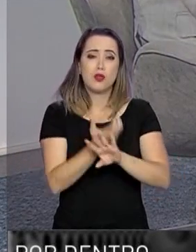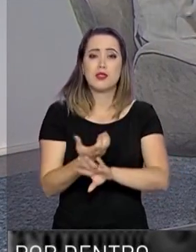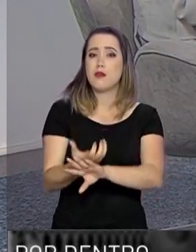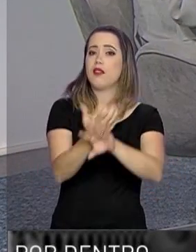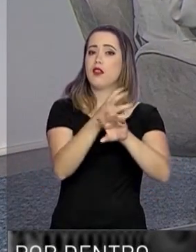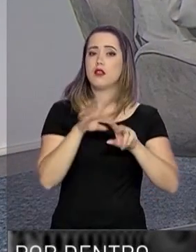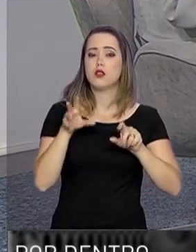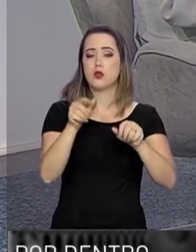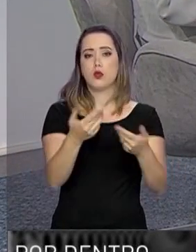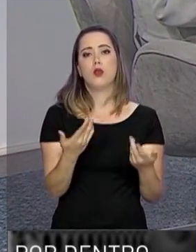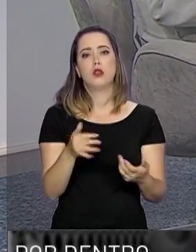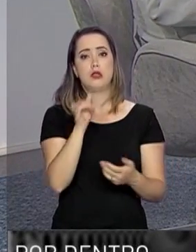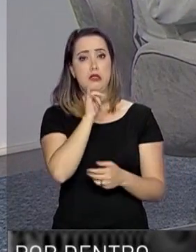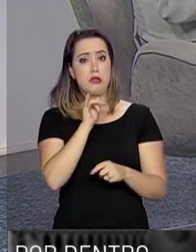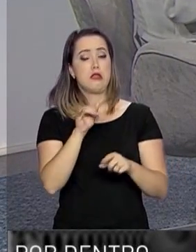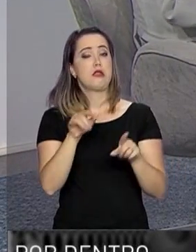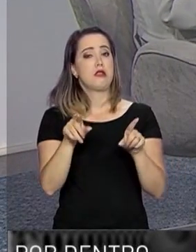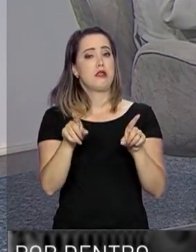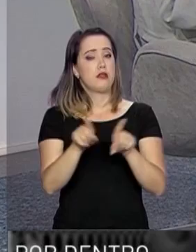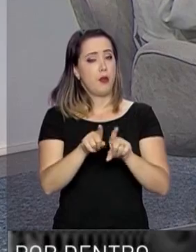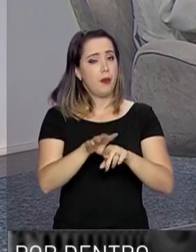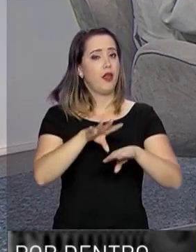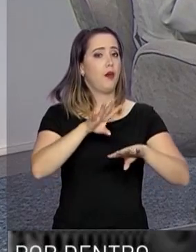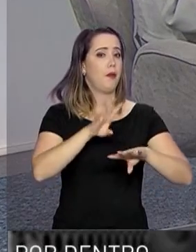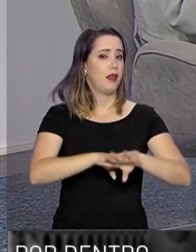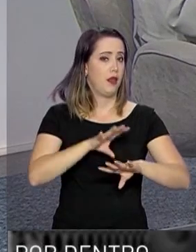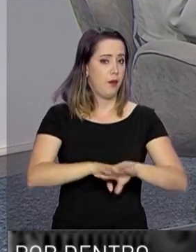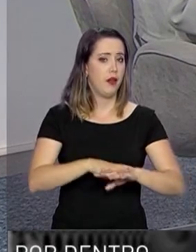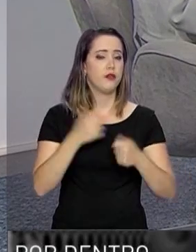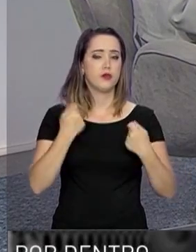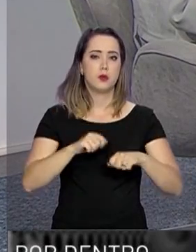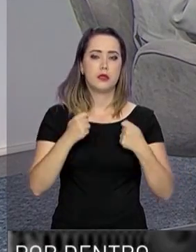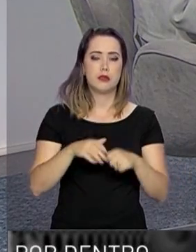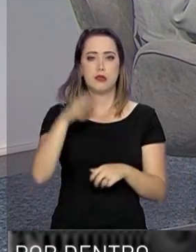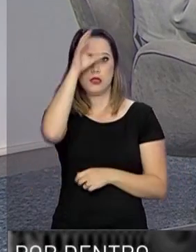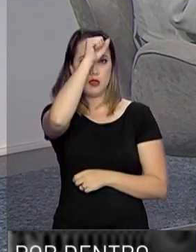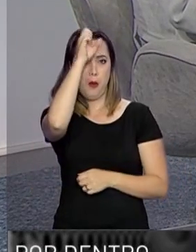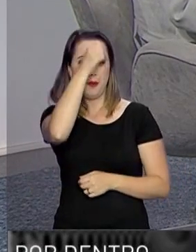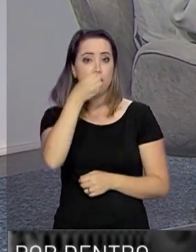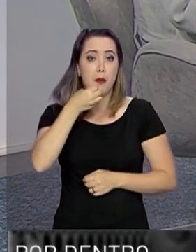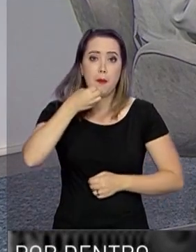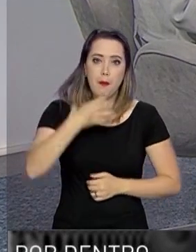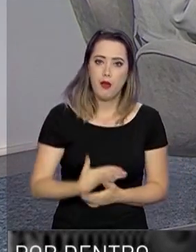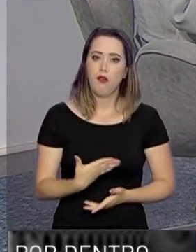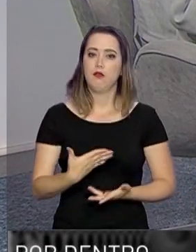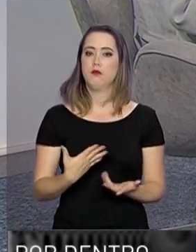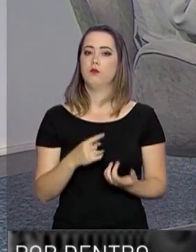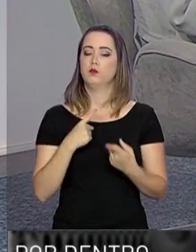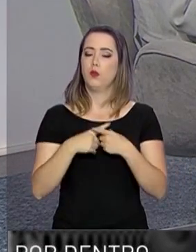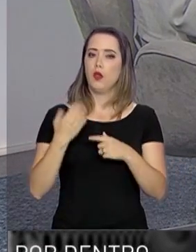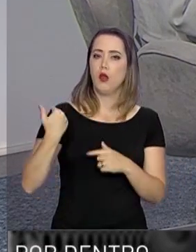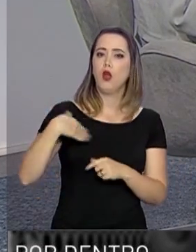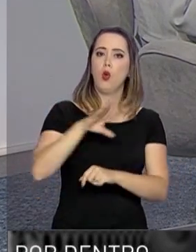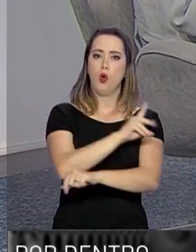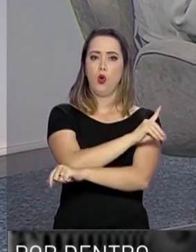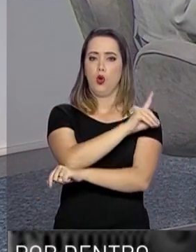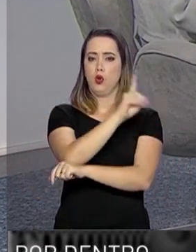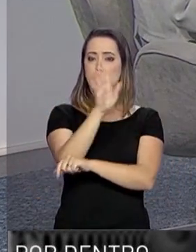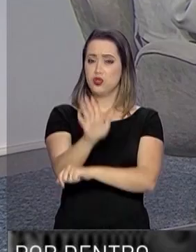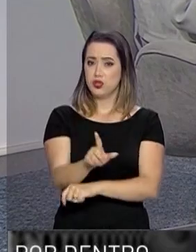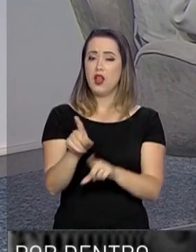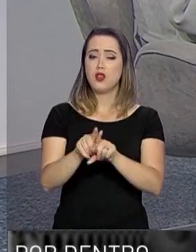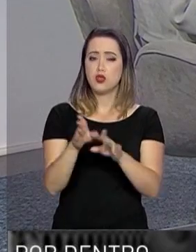matemática, por exemplo. Então, o programa de tempo integral já chegou a mais de 900 escolas, quase 1.000